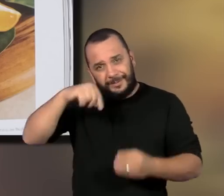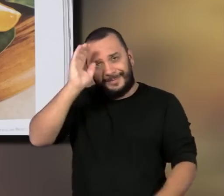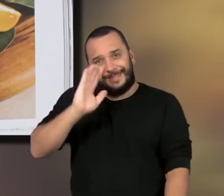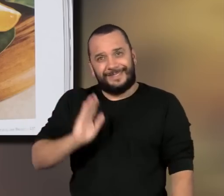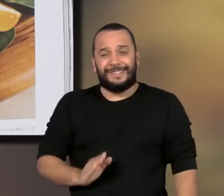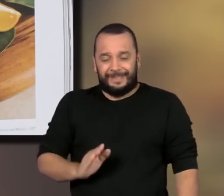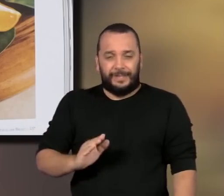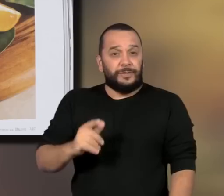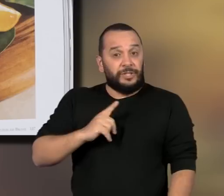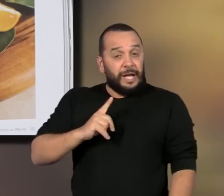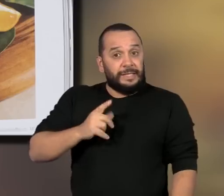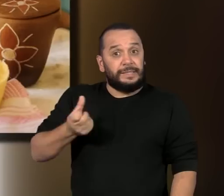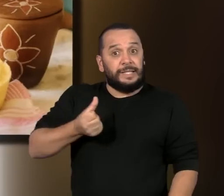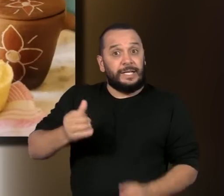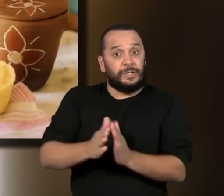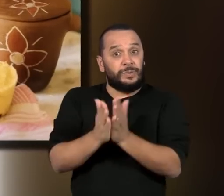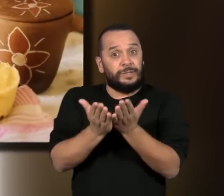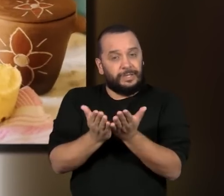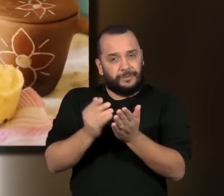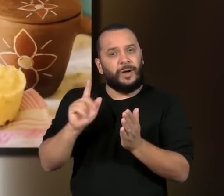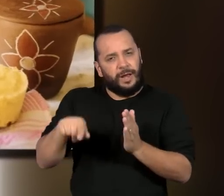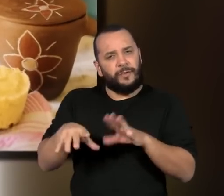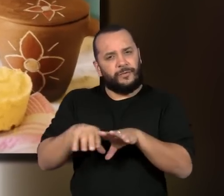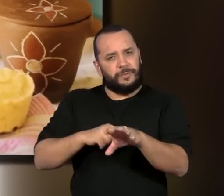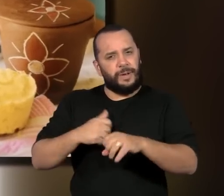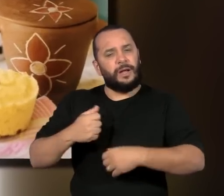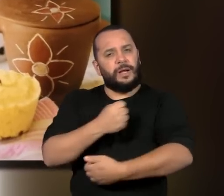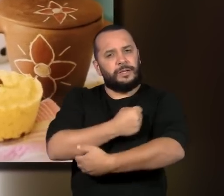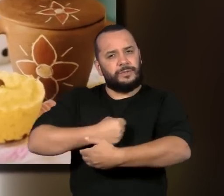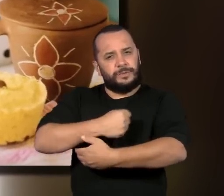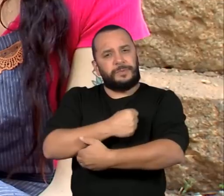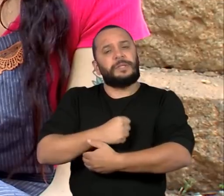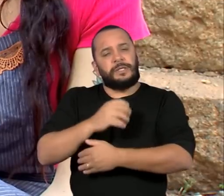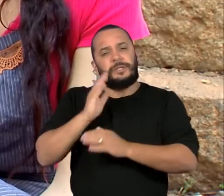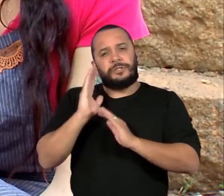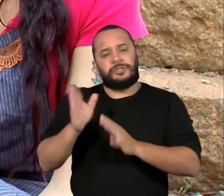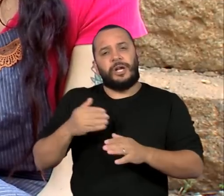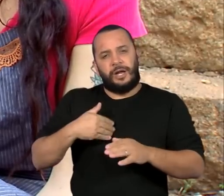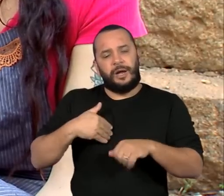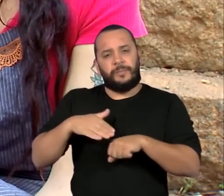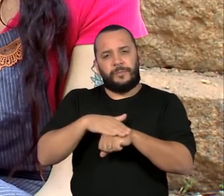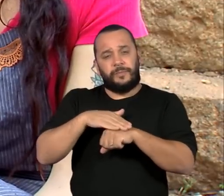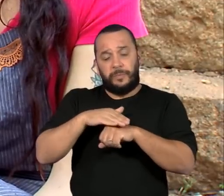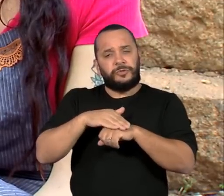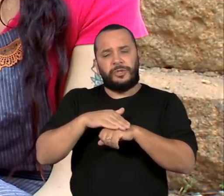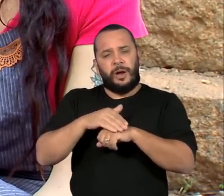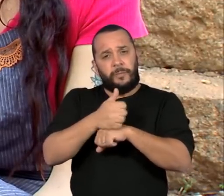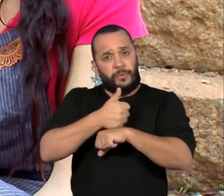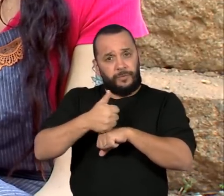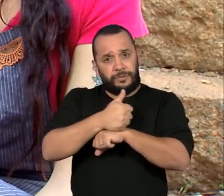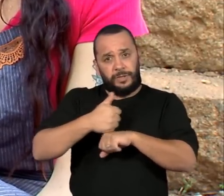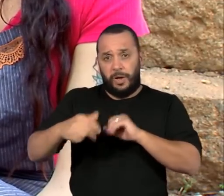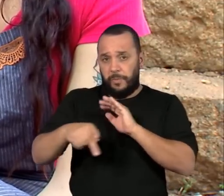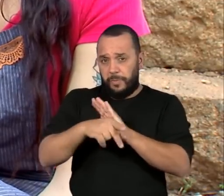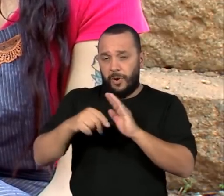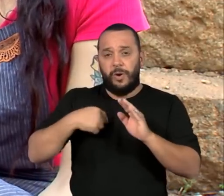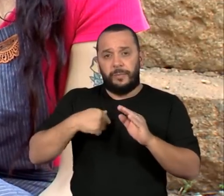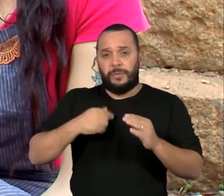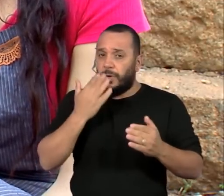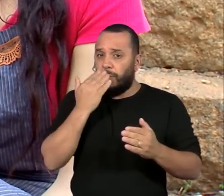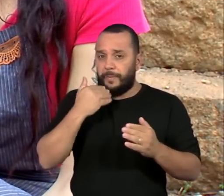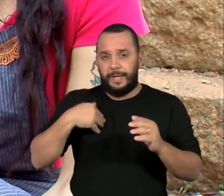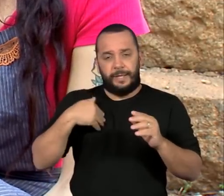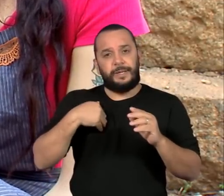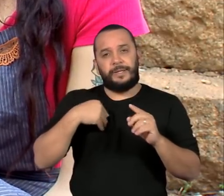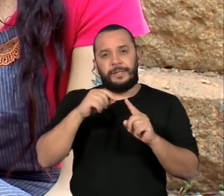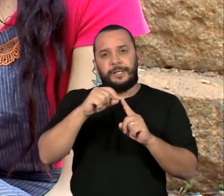gastronomia, especializada em pratos vegetarianos. Ele olha muito para o que é nosso aqui